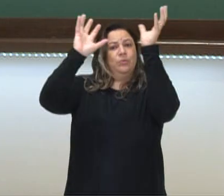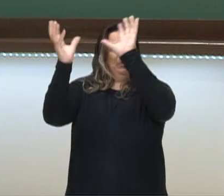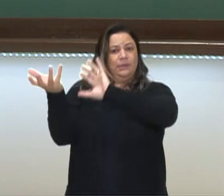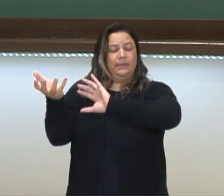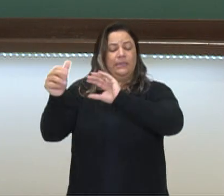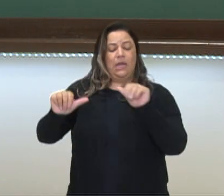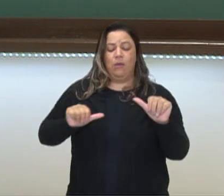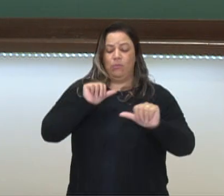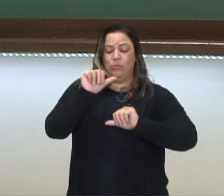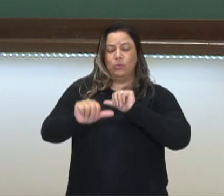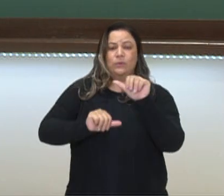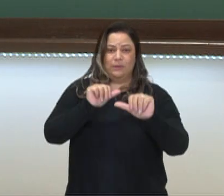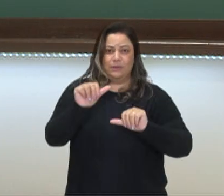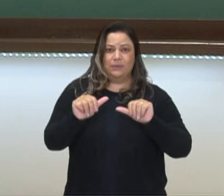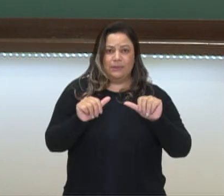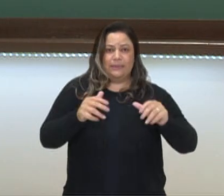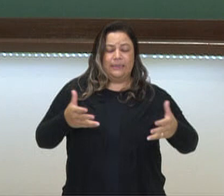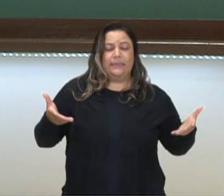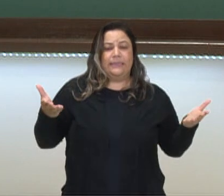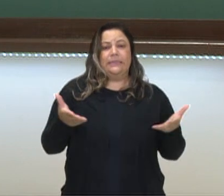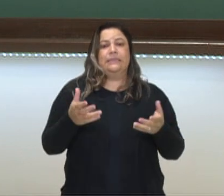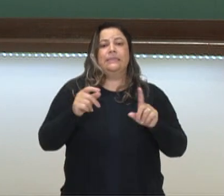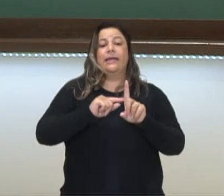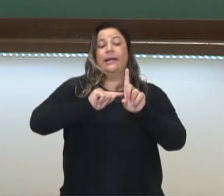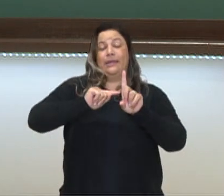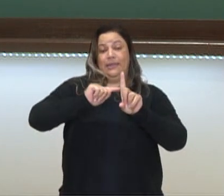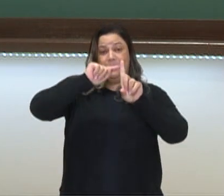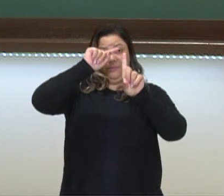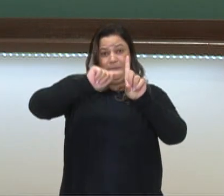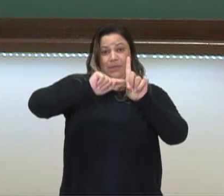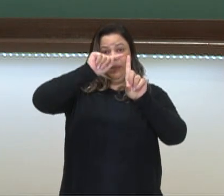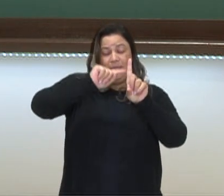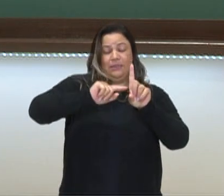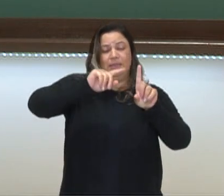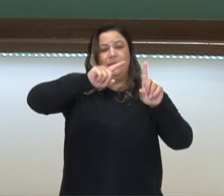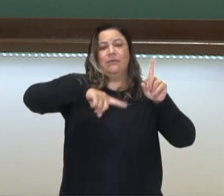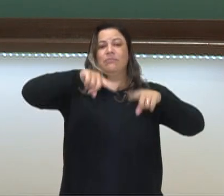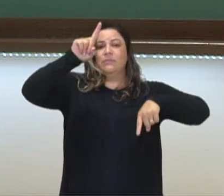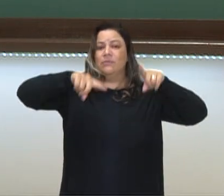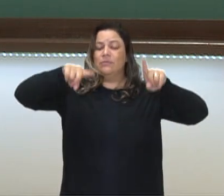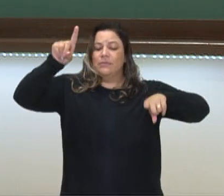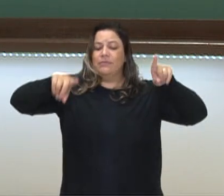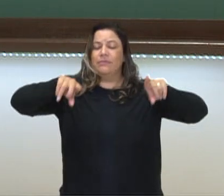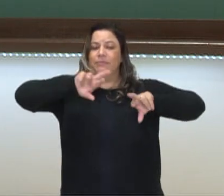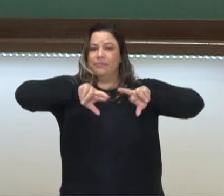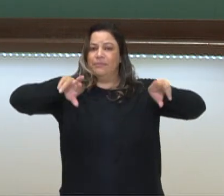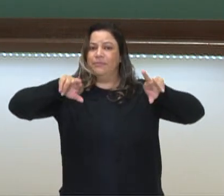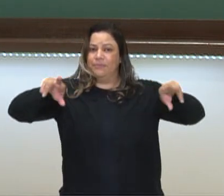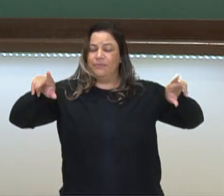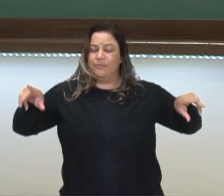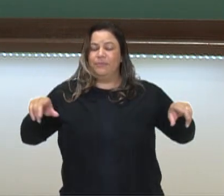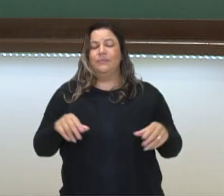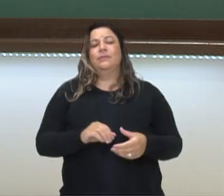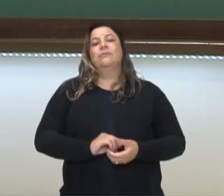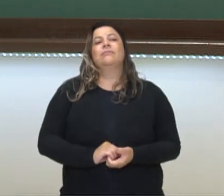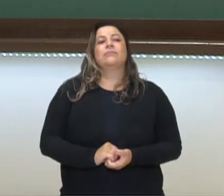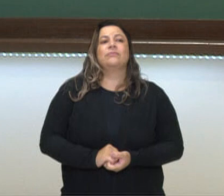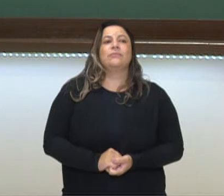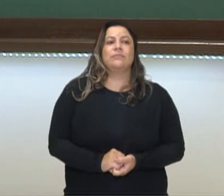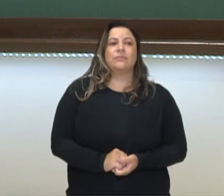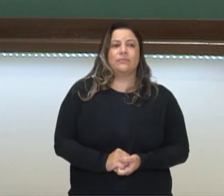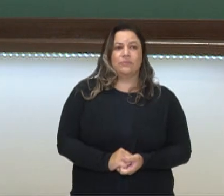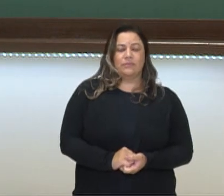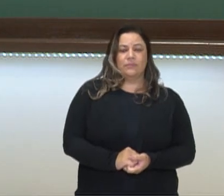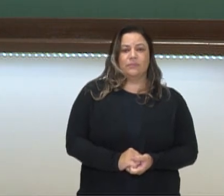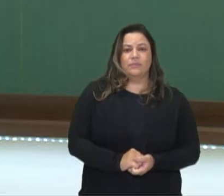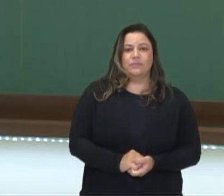alterações significativas na temperatura, na precipitação e em outros condicionantes do clima. E